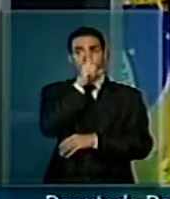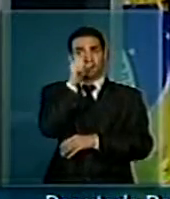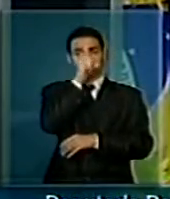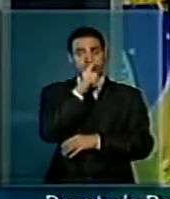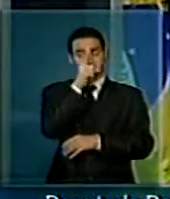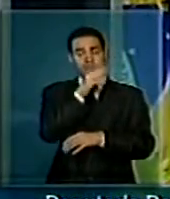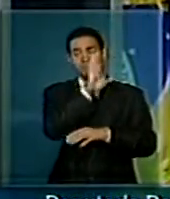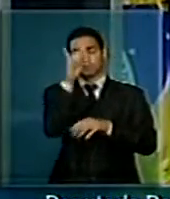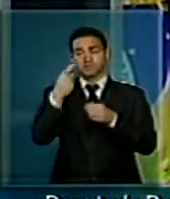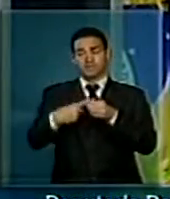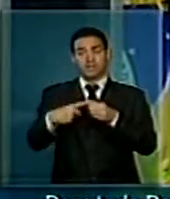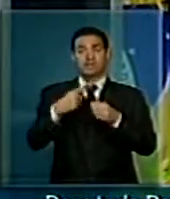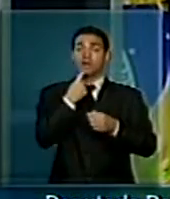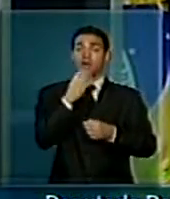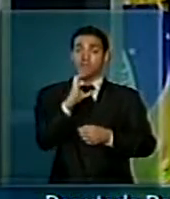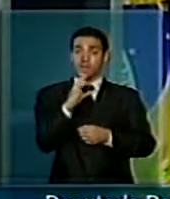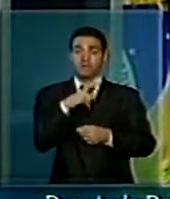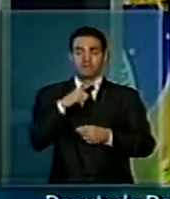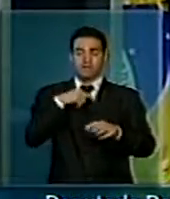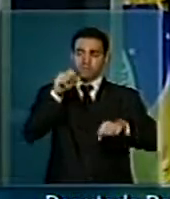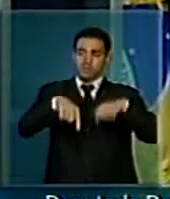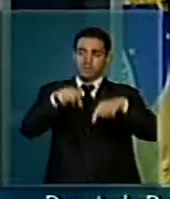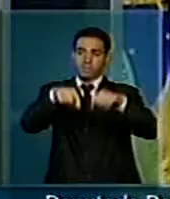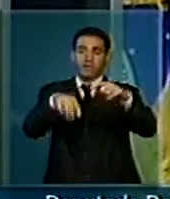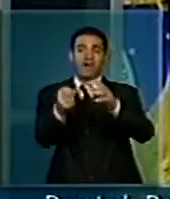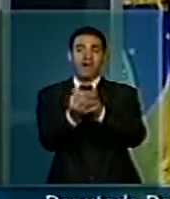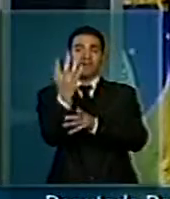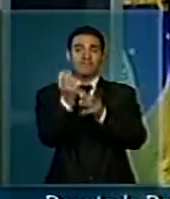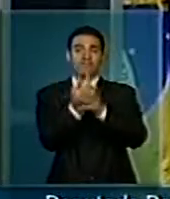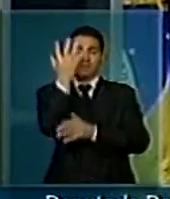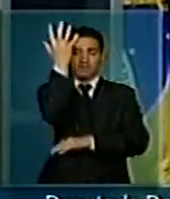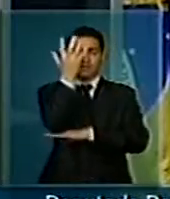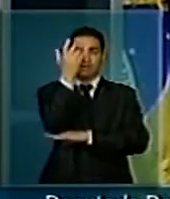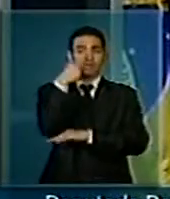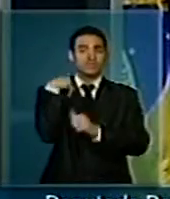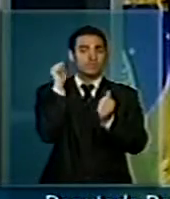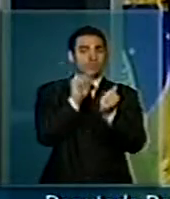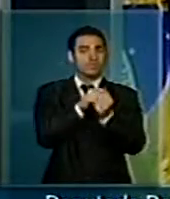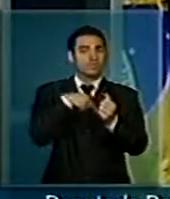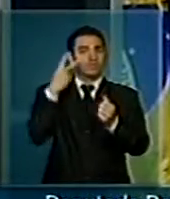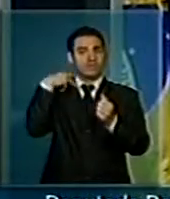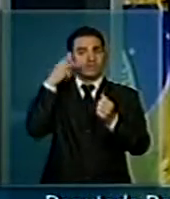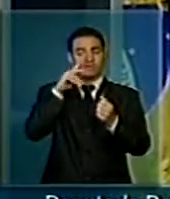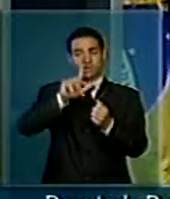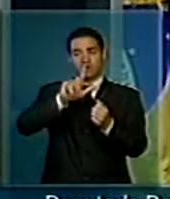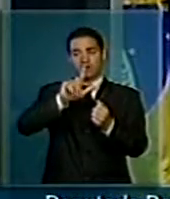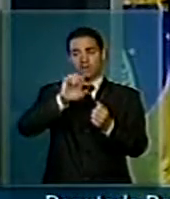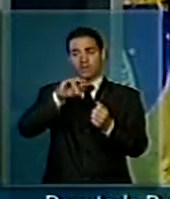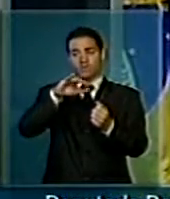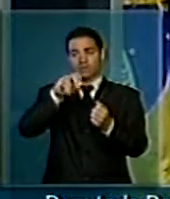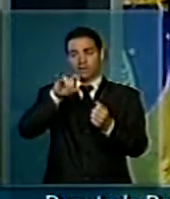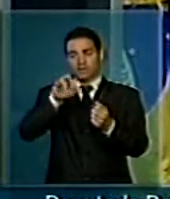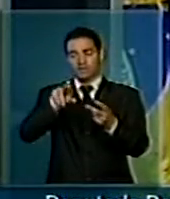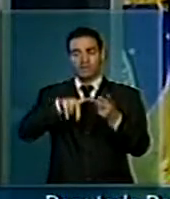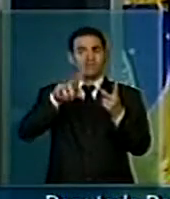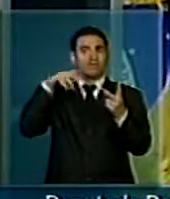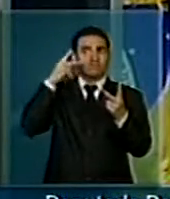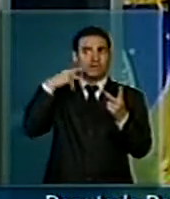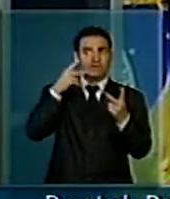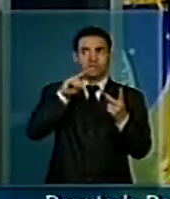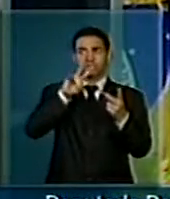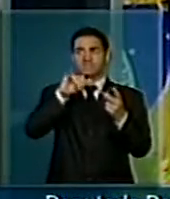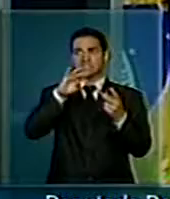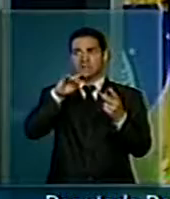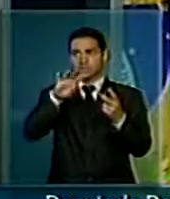na cidade de Campinas, plantando centenas de mudas de árvores, ao lado da vereadora Leonice da Paz, do vereador Vicente, do